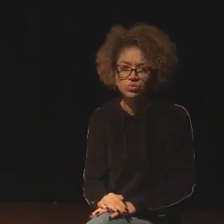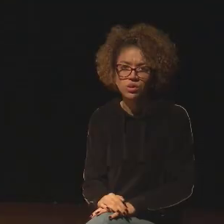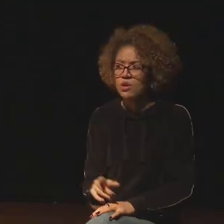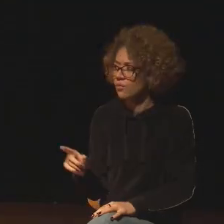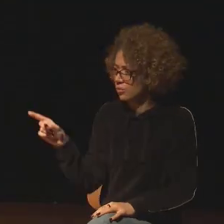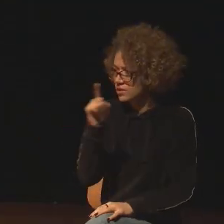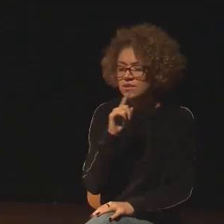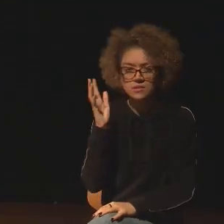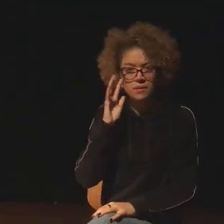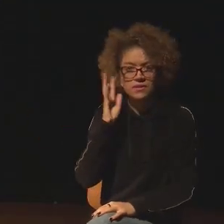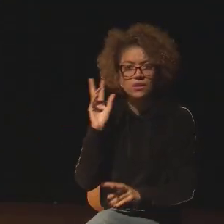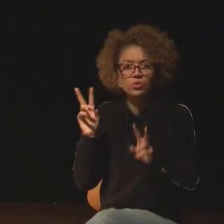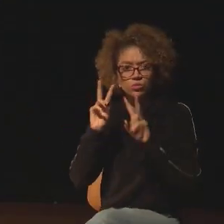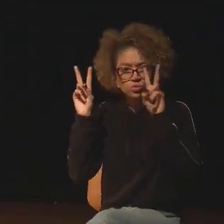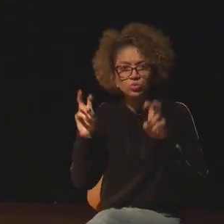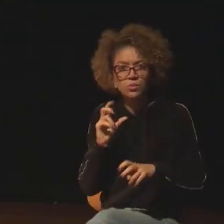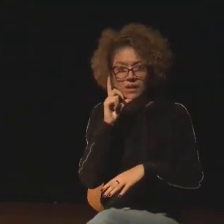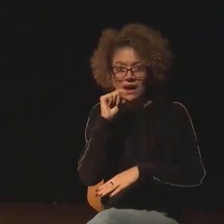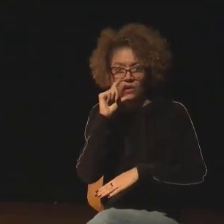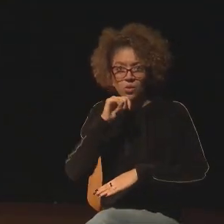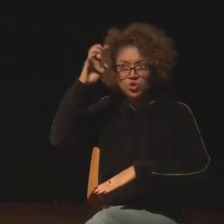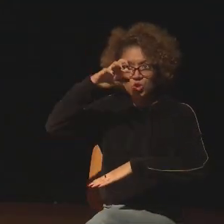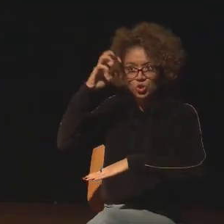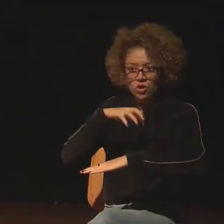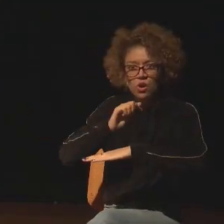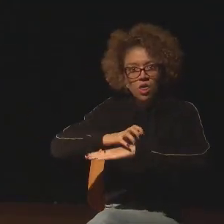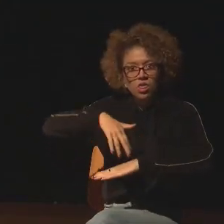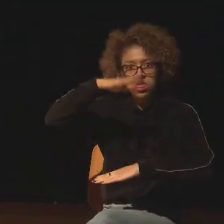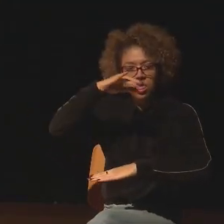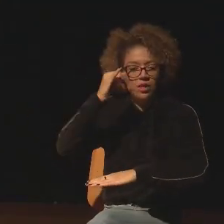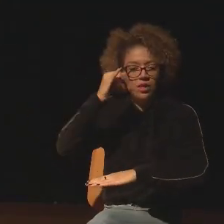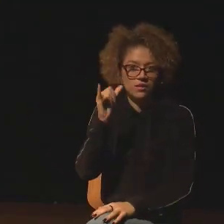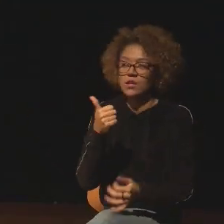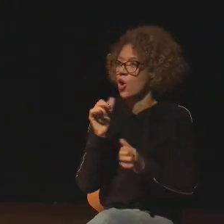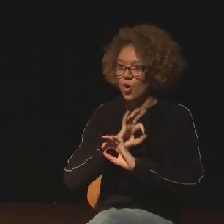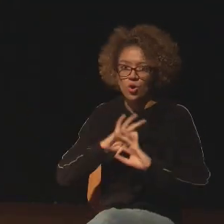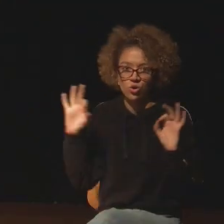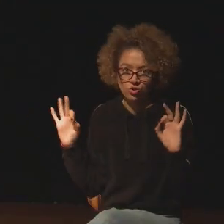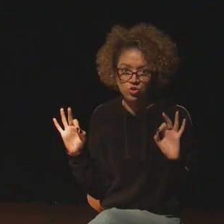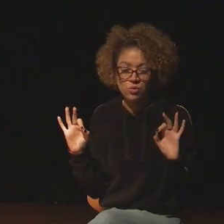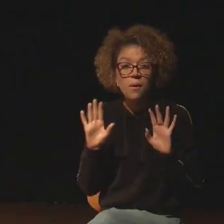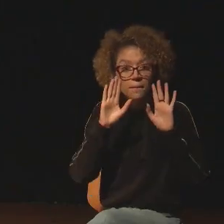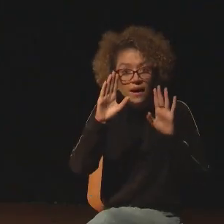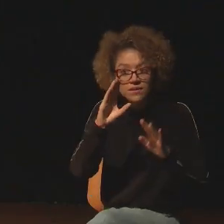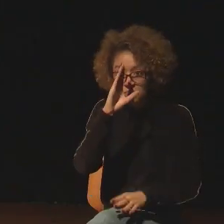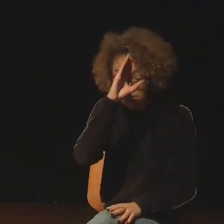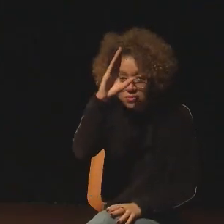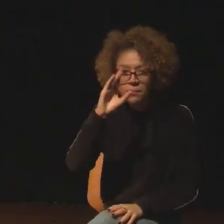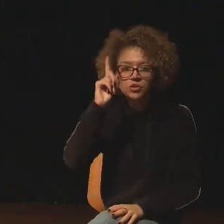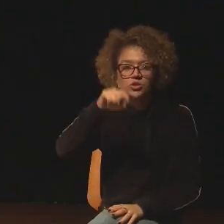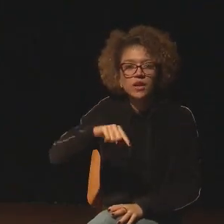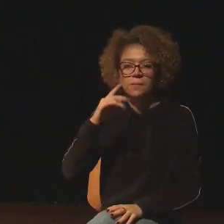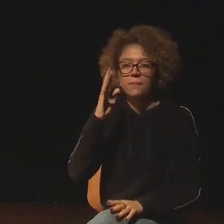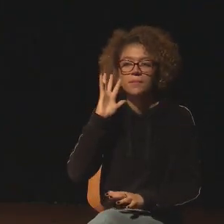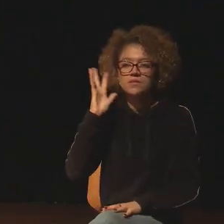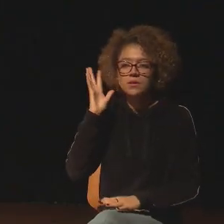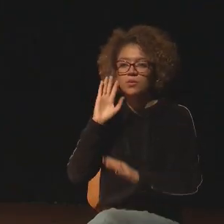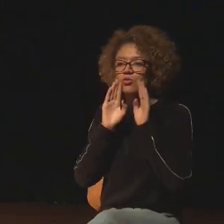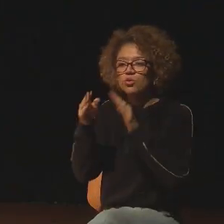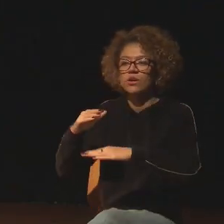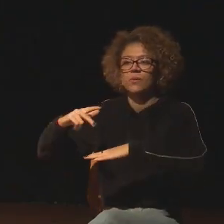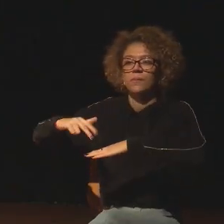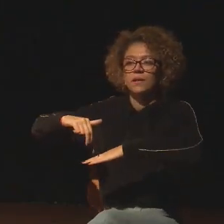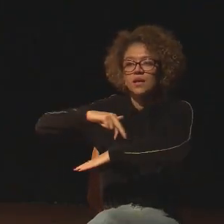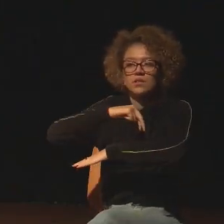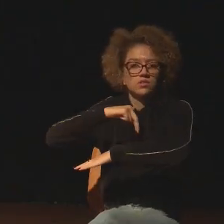da praça, para mostrar para o carro, calma, a prioridade é do pedestre, nós não queremos mais mortes em São Paulo, mais atropelamentos.